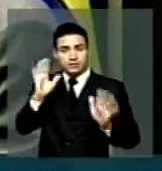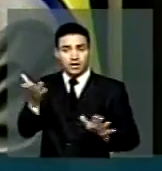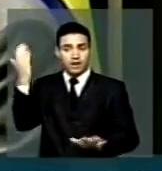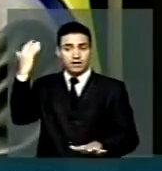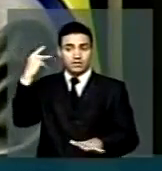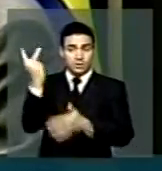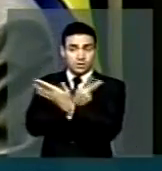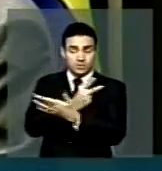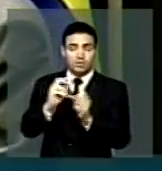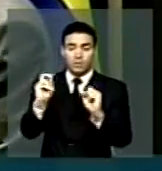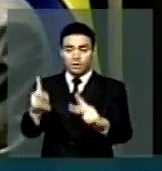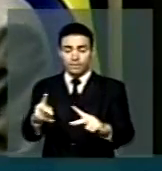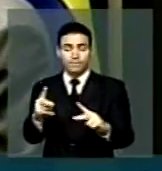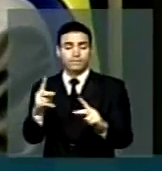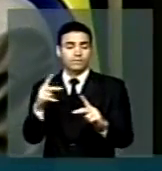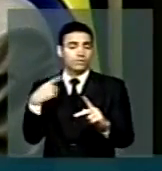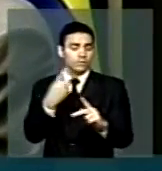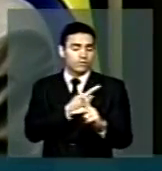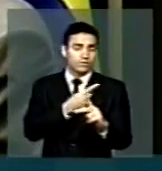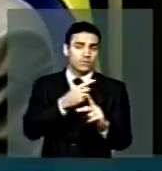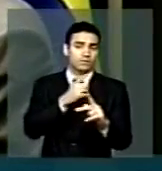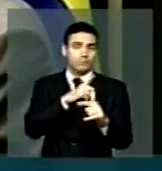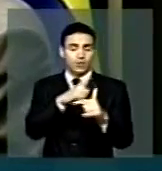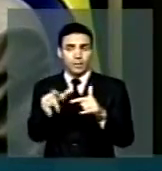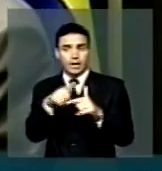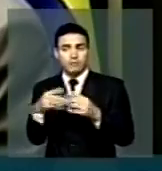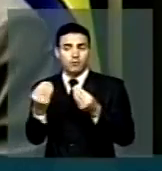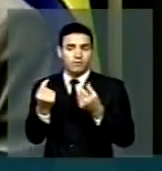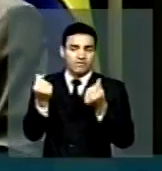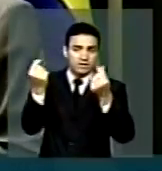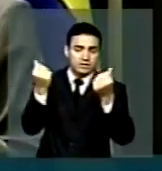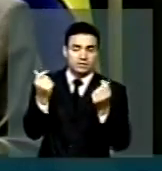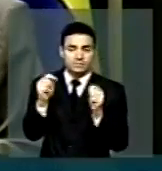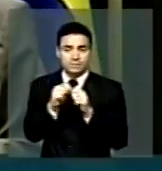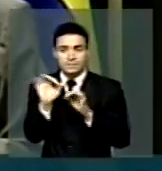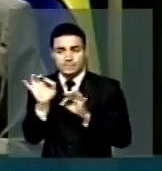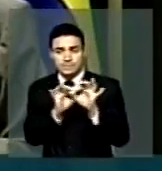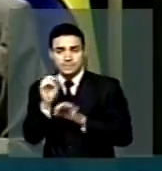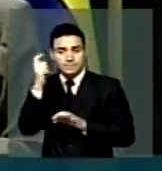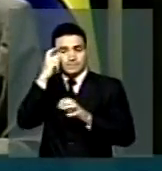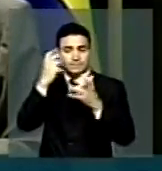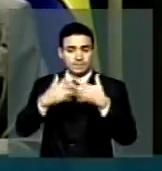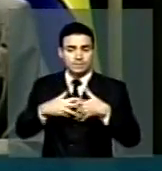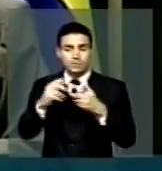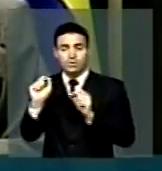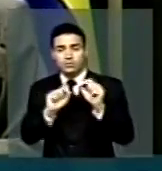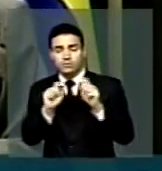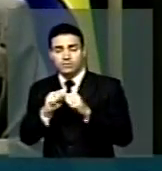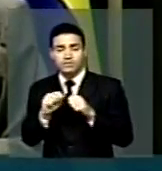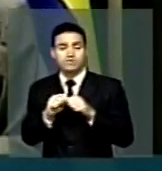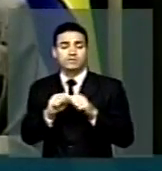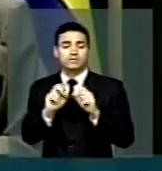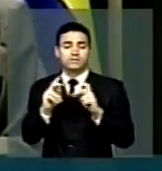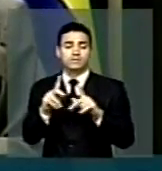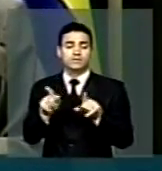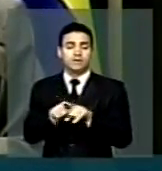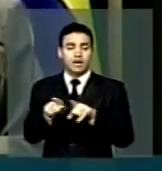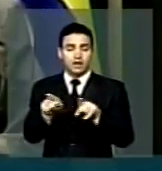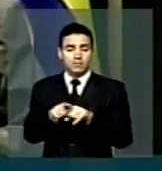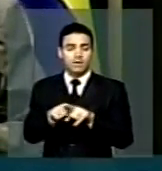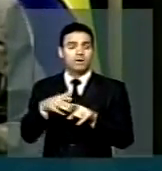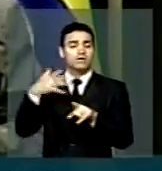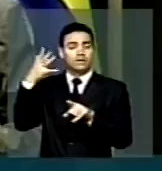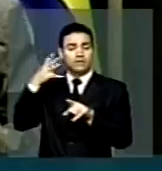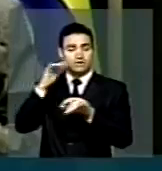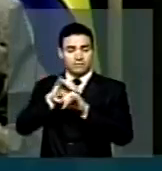haviam tido de lidar com os problemas inflacionários e, ao mesmo tempo, fazendo uma pregação. Se